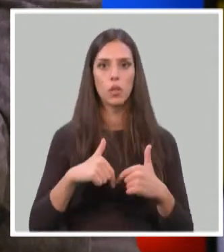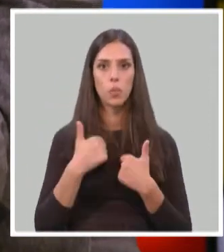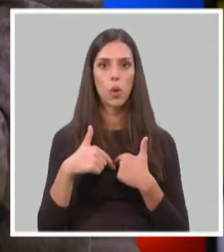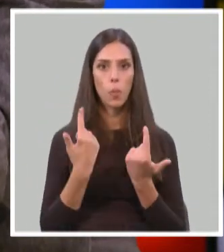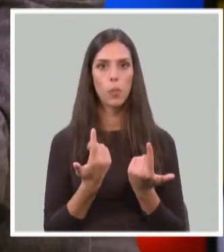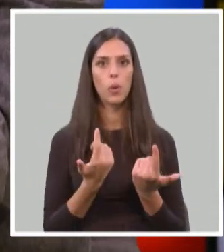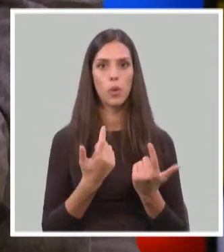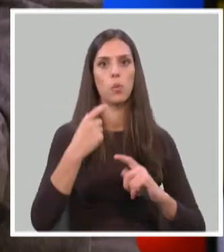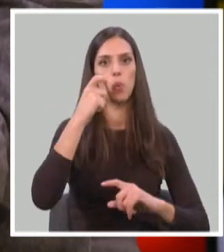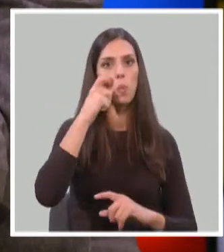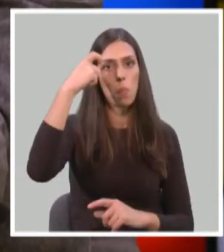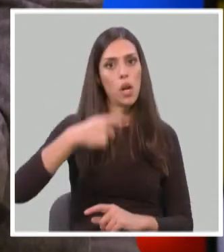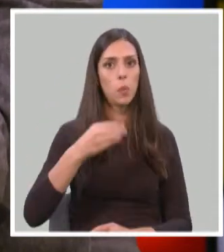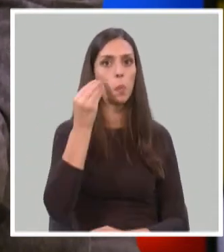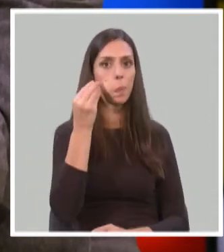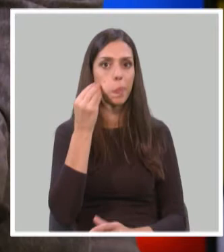humanos. E